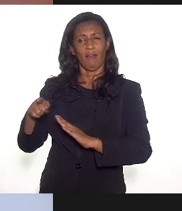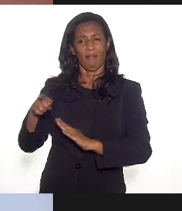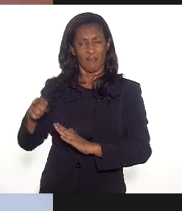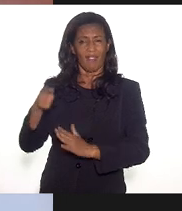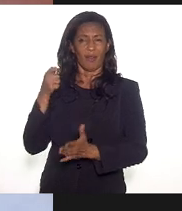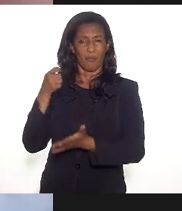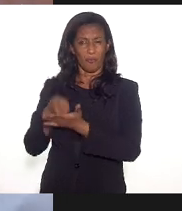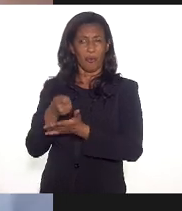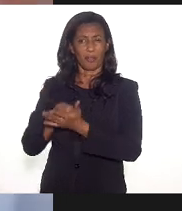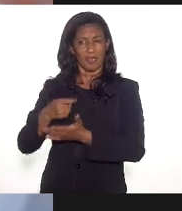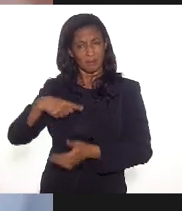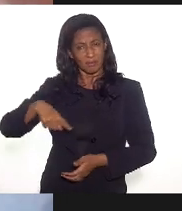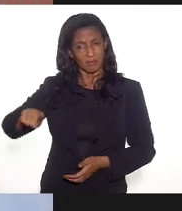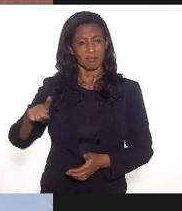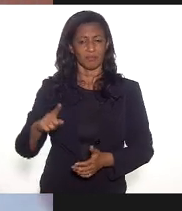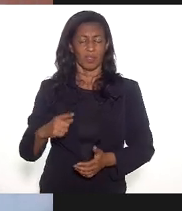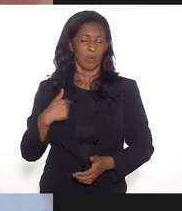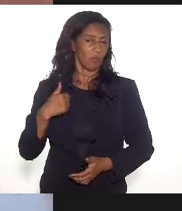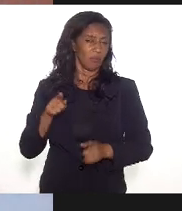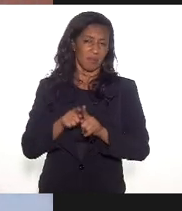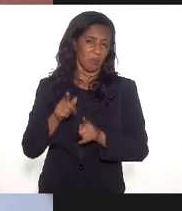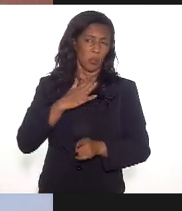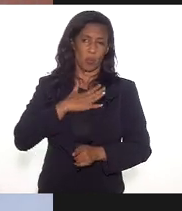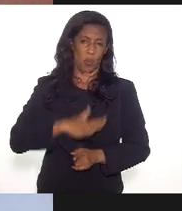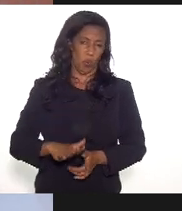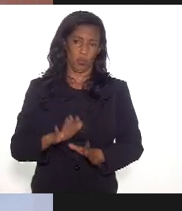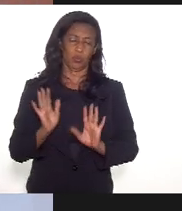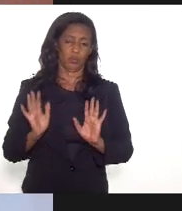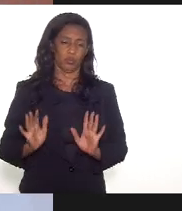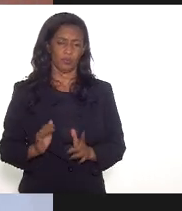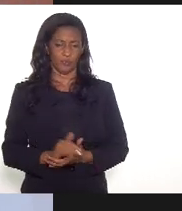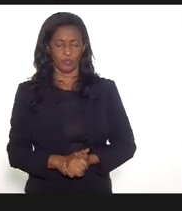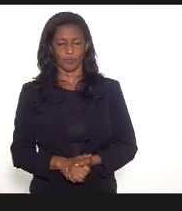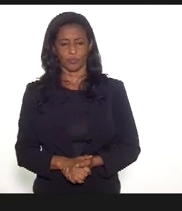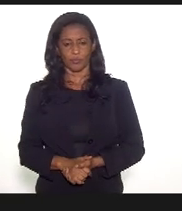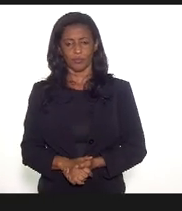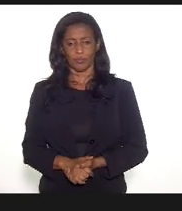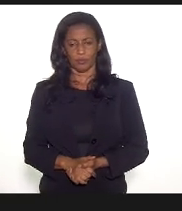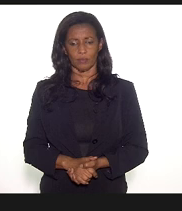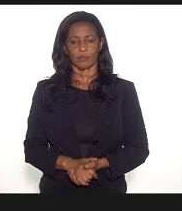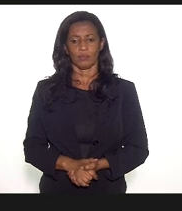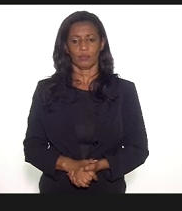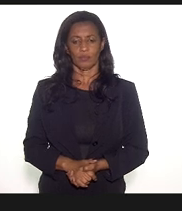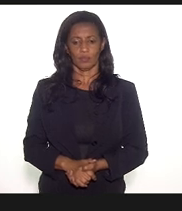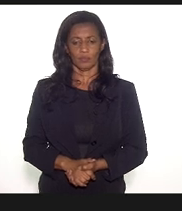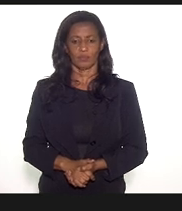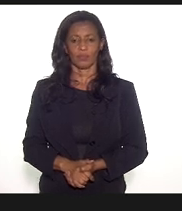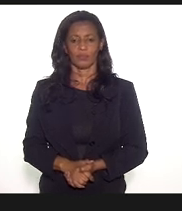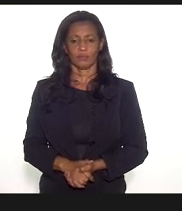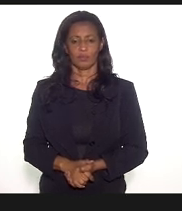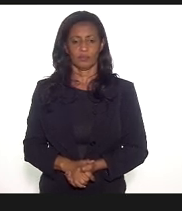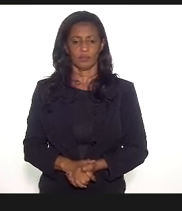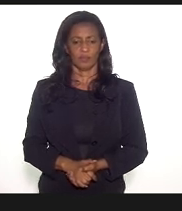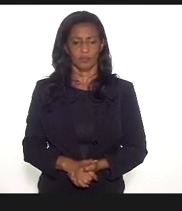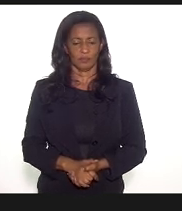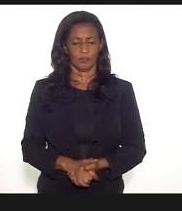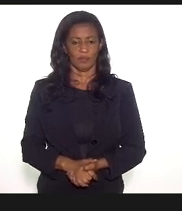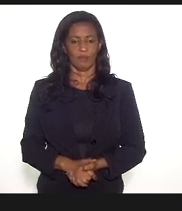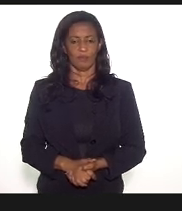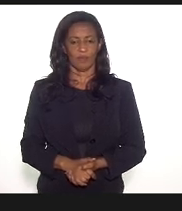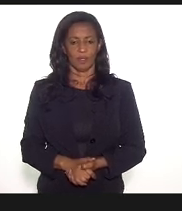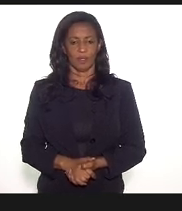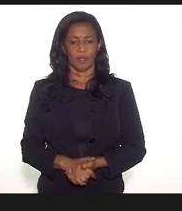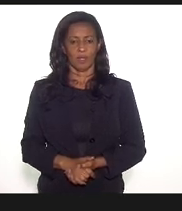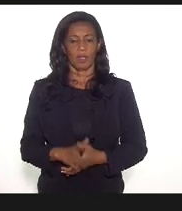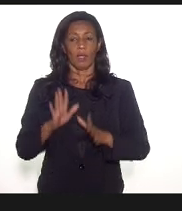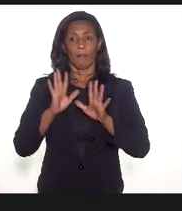forçada, eu também não gosto, eu não sou favorável. A compulsória, quando a pessoa já está sem